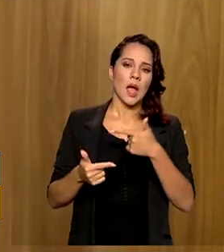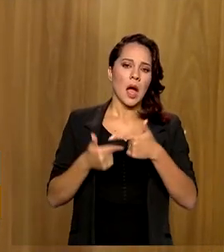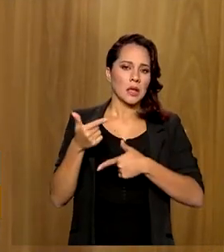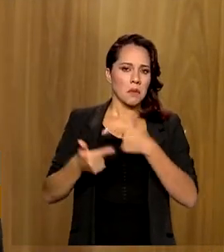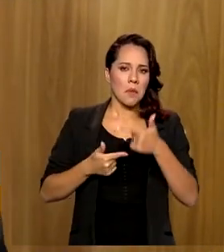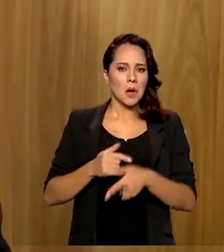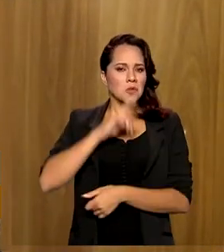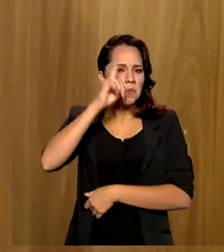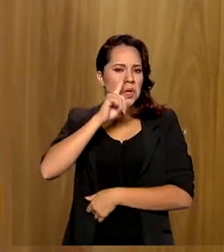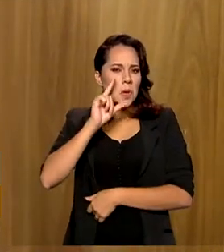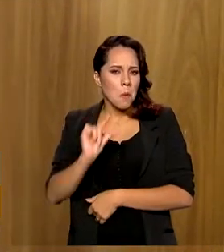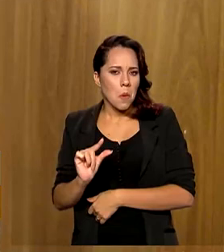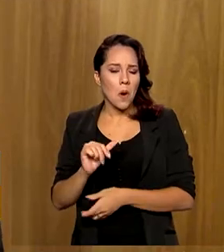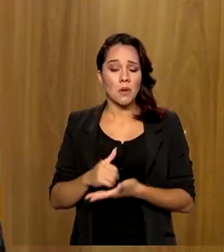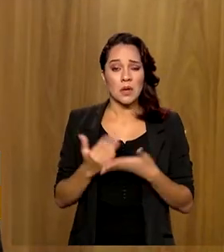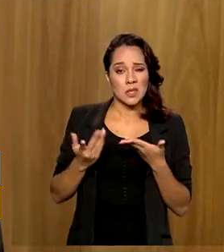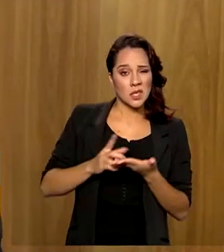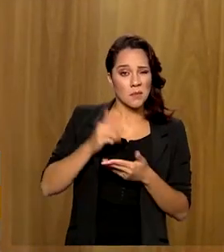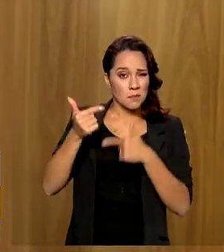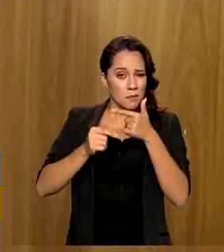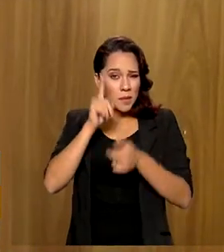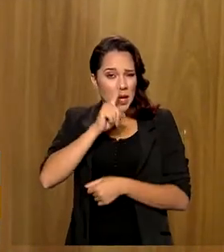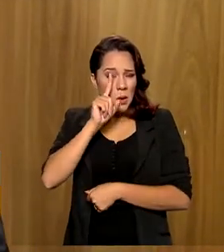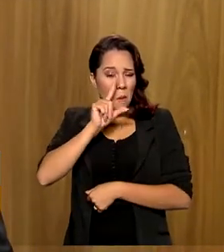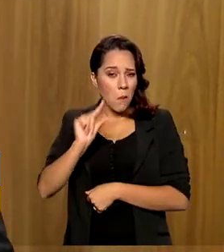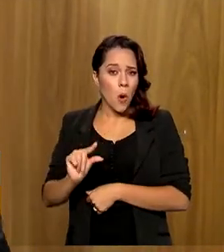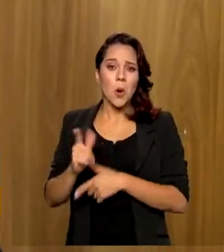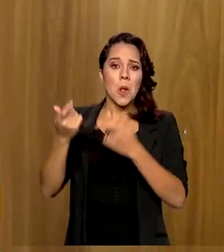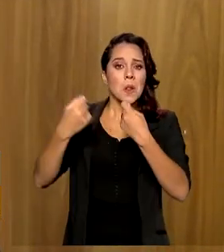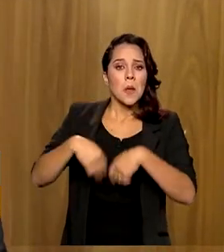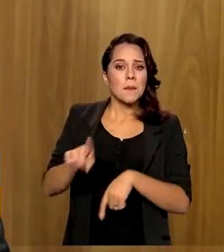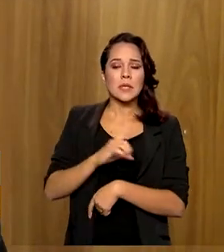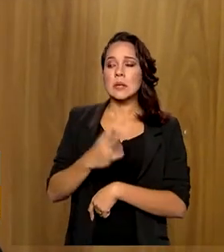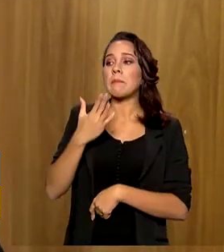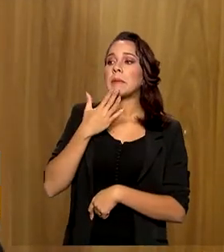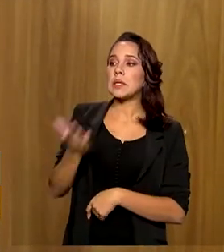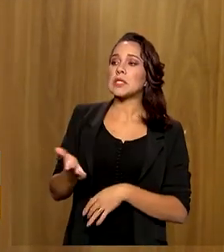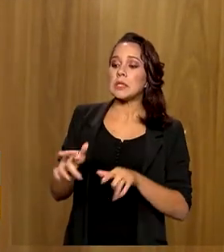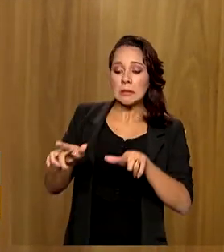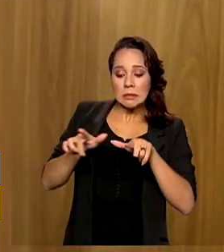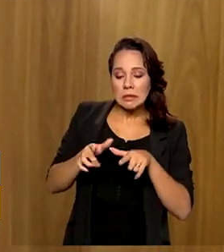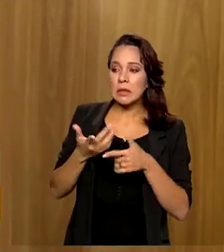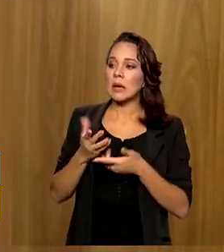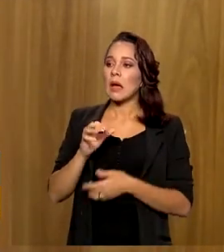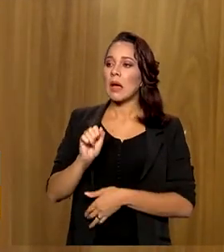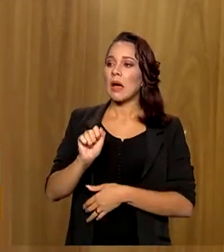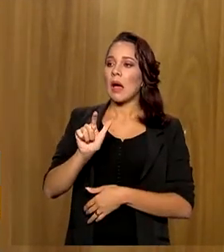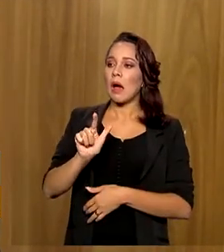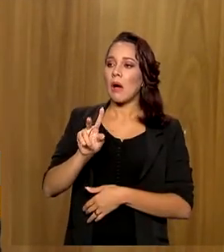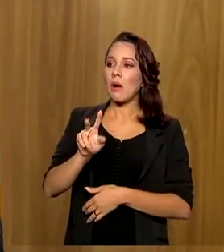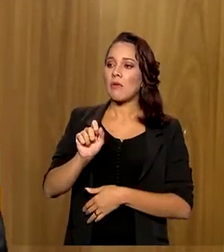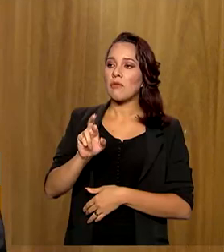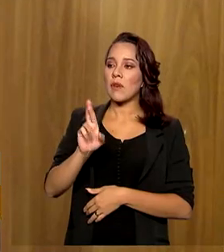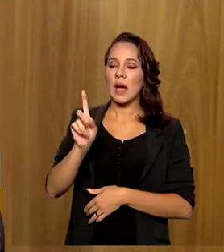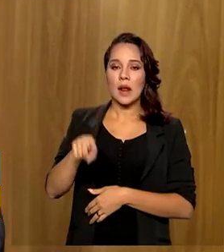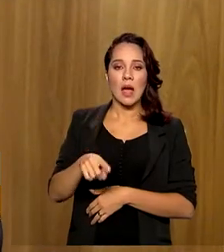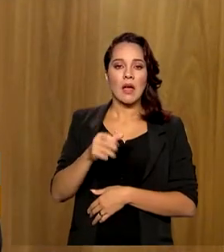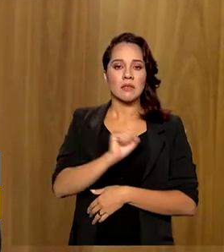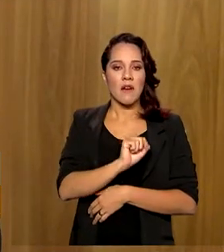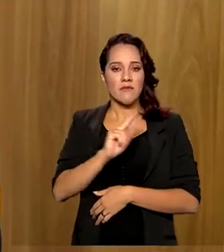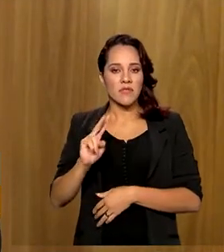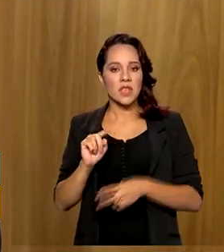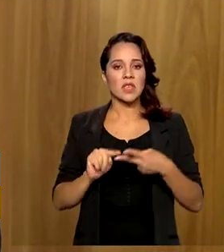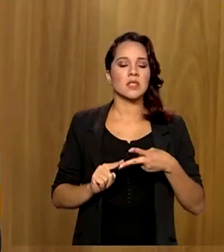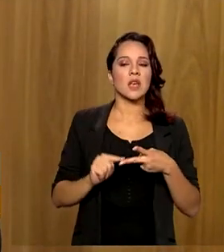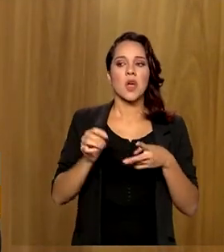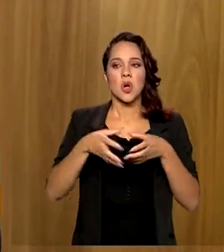risco, e em sendo de baixo risco, você não tem a necessidade de pedir o alvará, de trazer o alvará aí, tanto na parte da Anvisa, quanto na